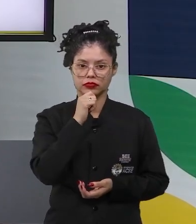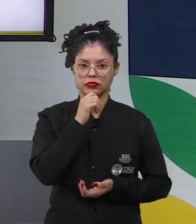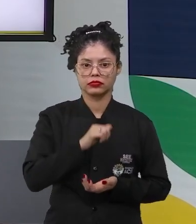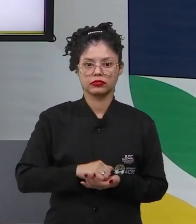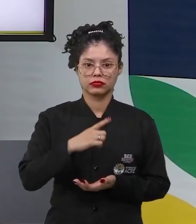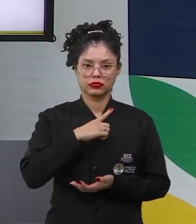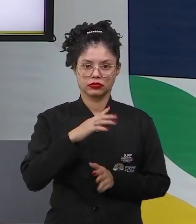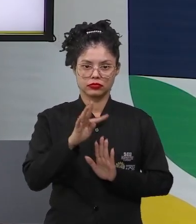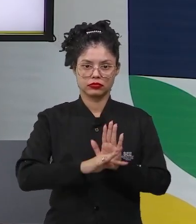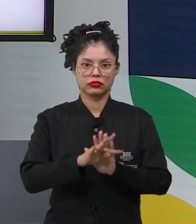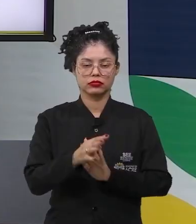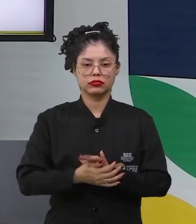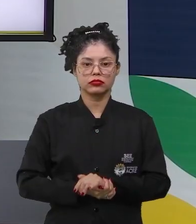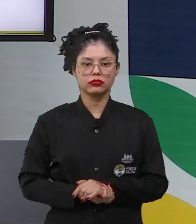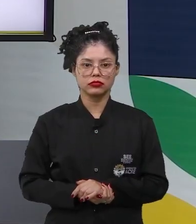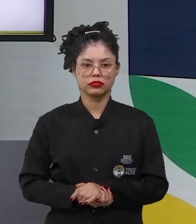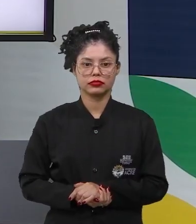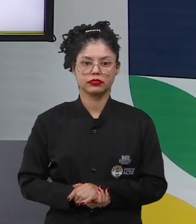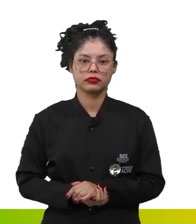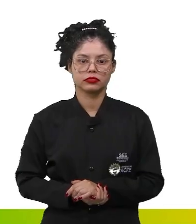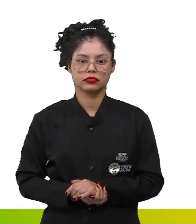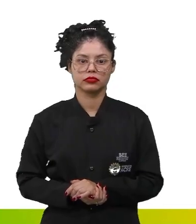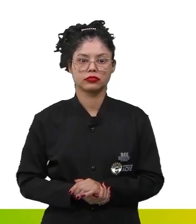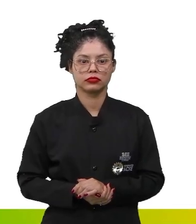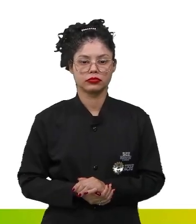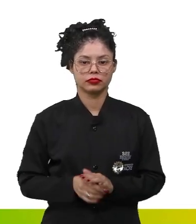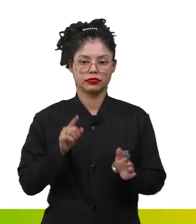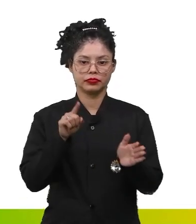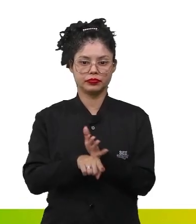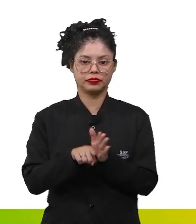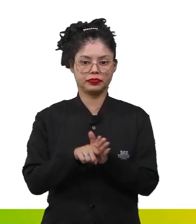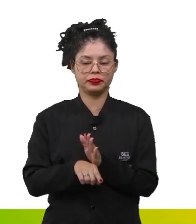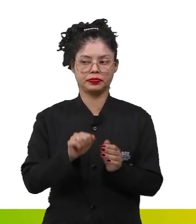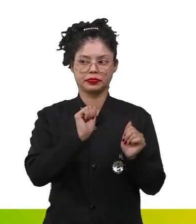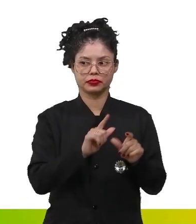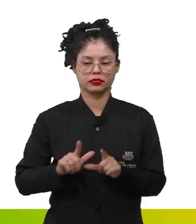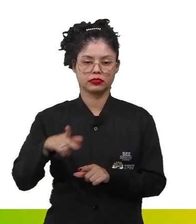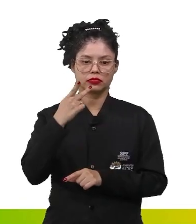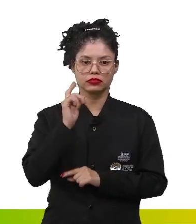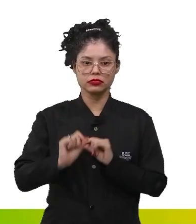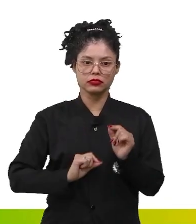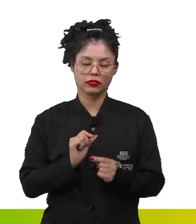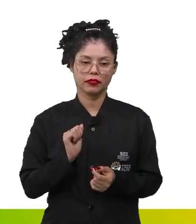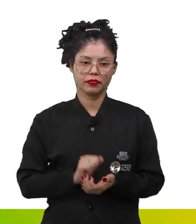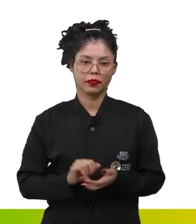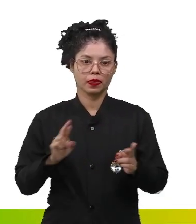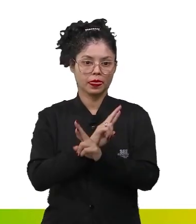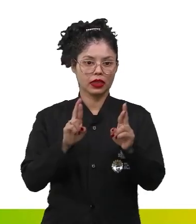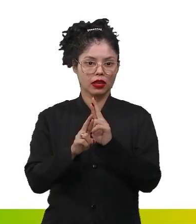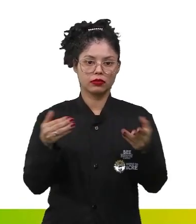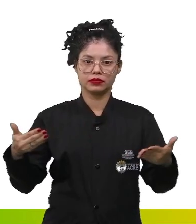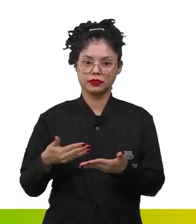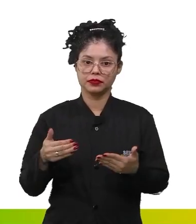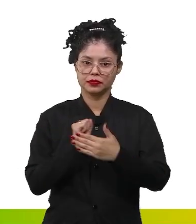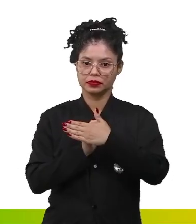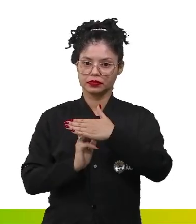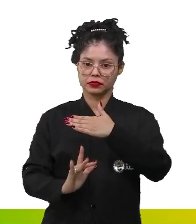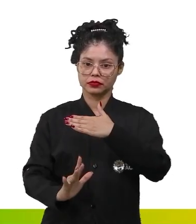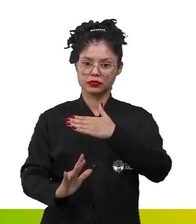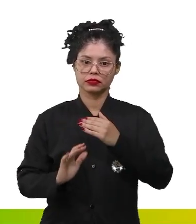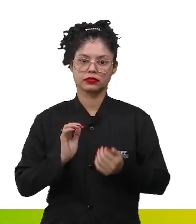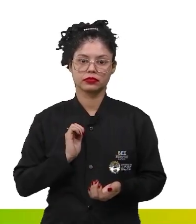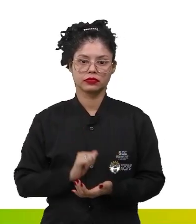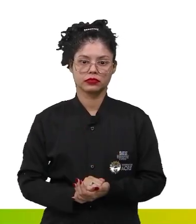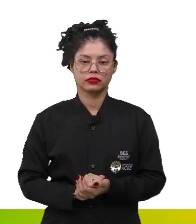o texto na questão. Agora vamos lá. Comando da questão aqui na tela diz o seguinte: com relação às